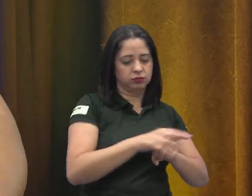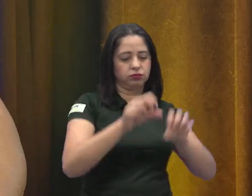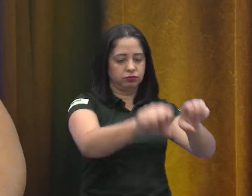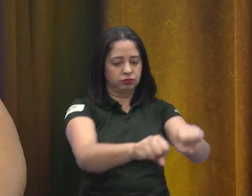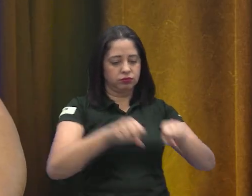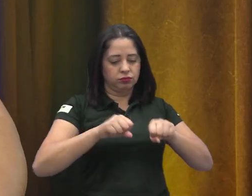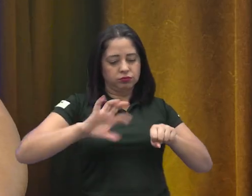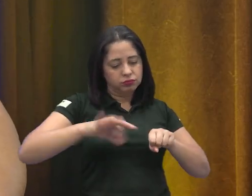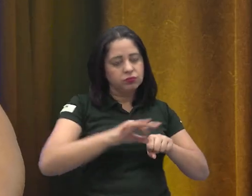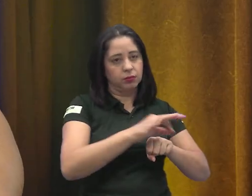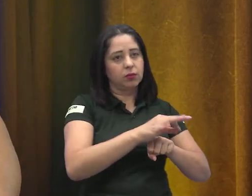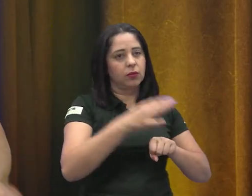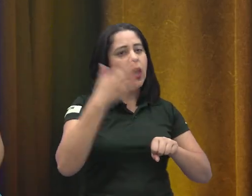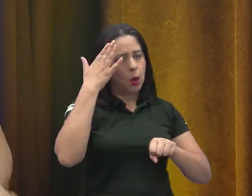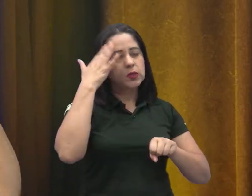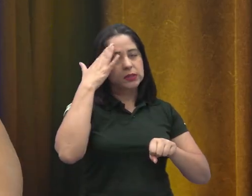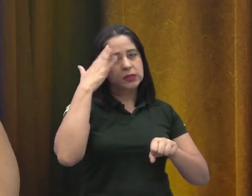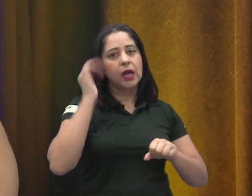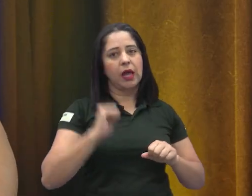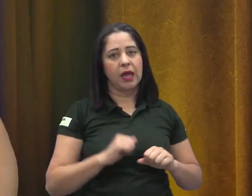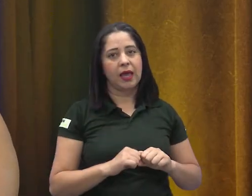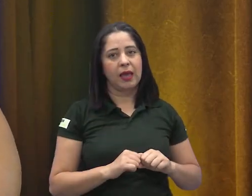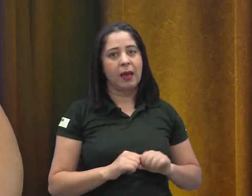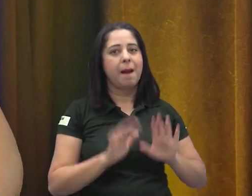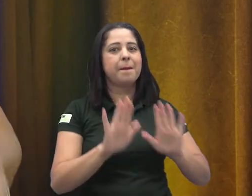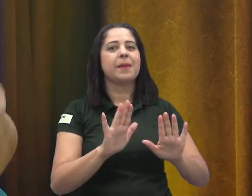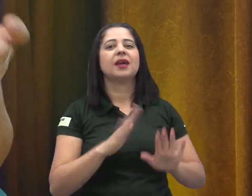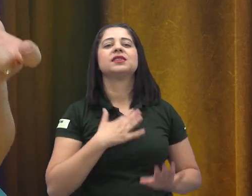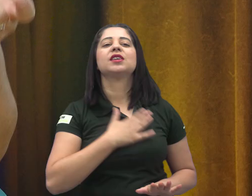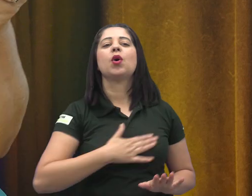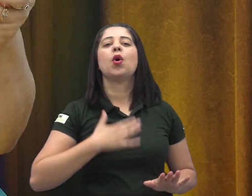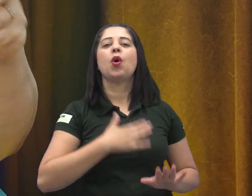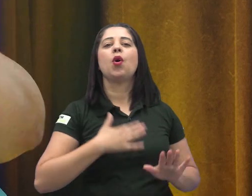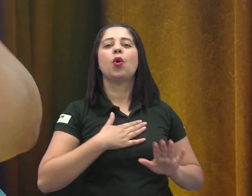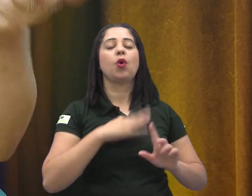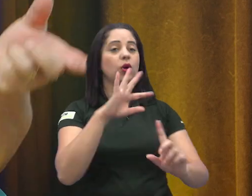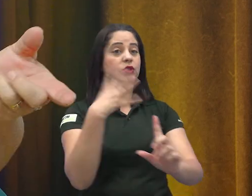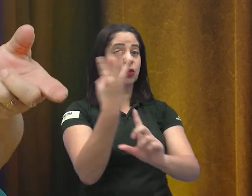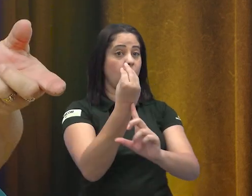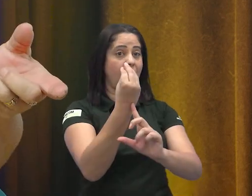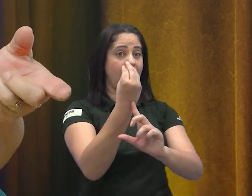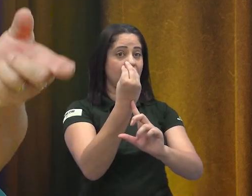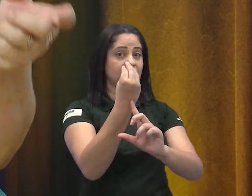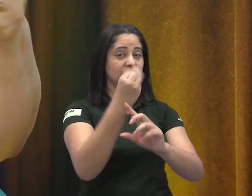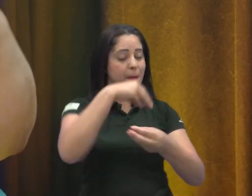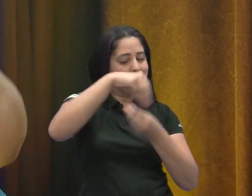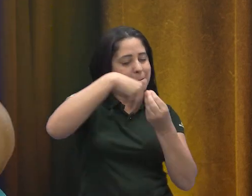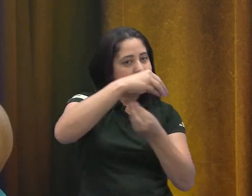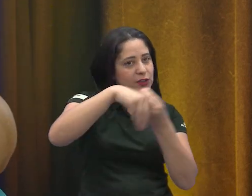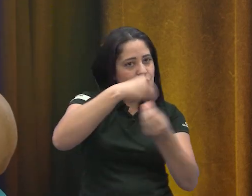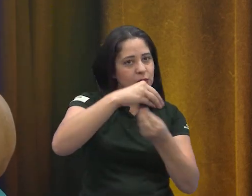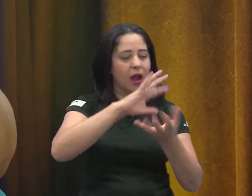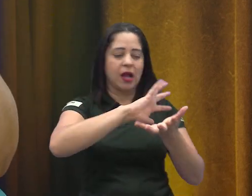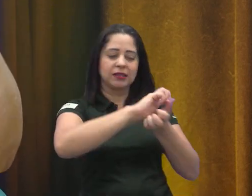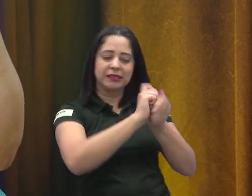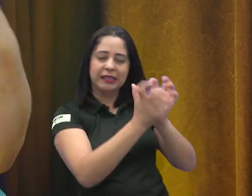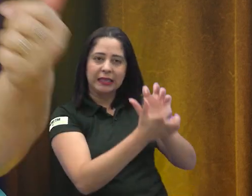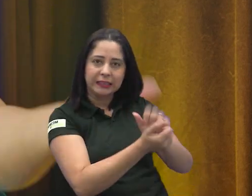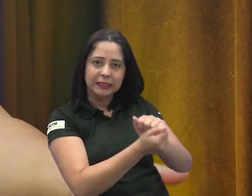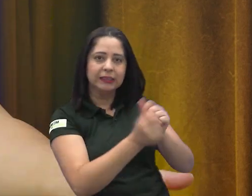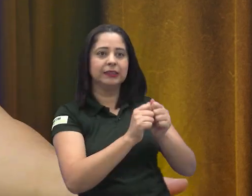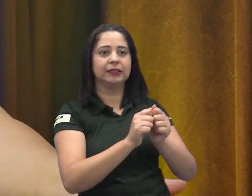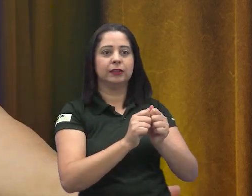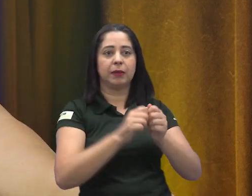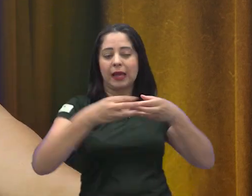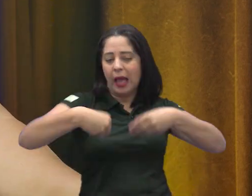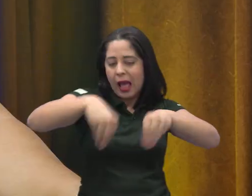um conhecimento também, um pouco, não tanto, mas eu gosto de unir as artes. Então, a cerâmica